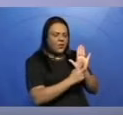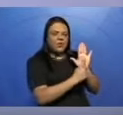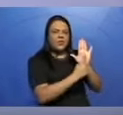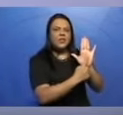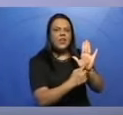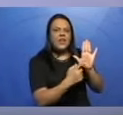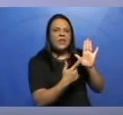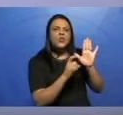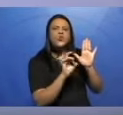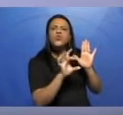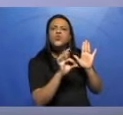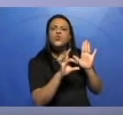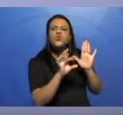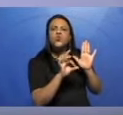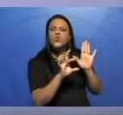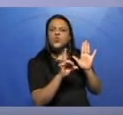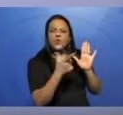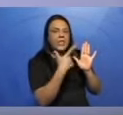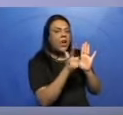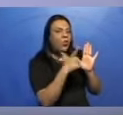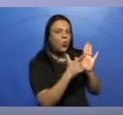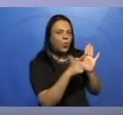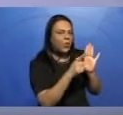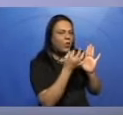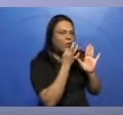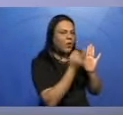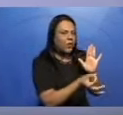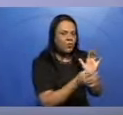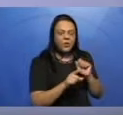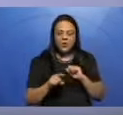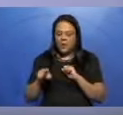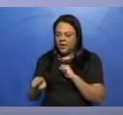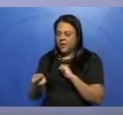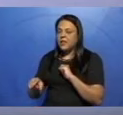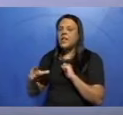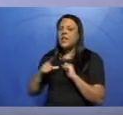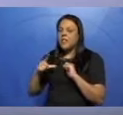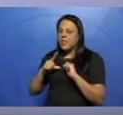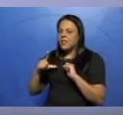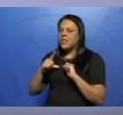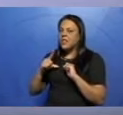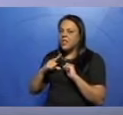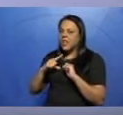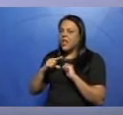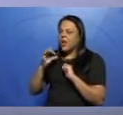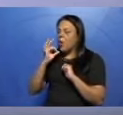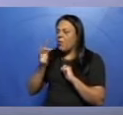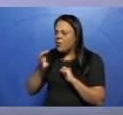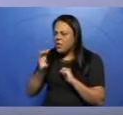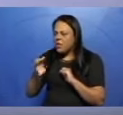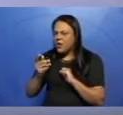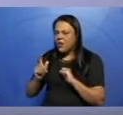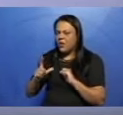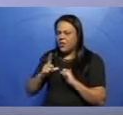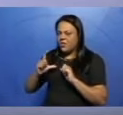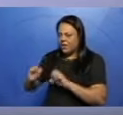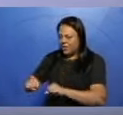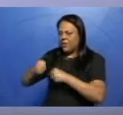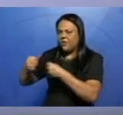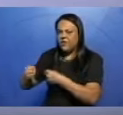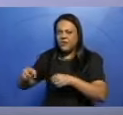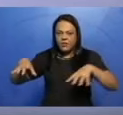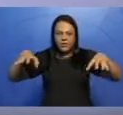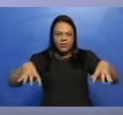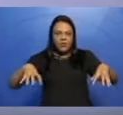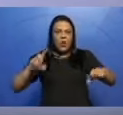impor a sua opinião, e qual deles tem uma opinião, tem pilares que sustentam a defesa. Então